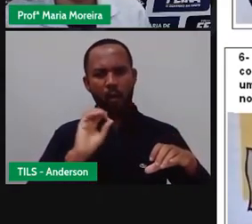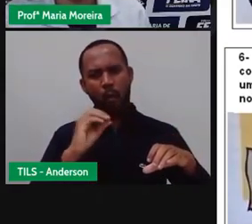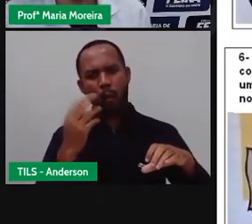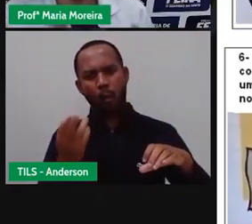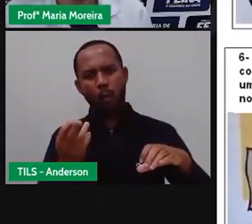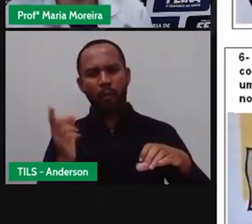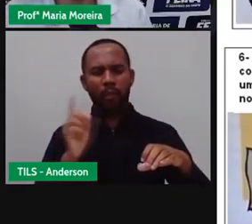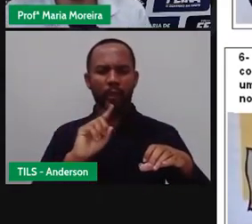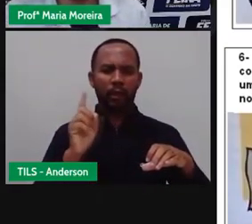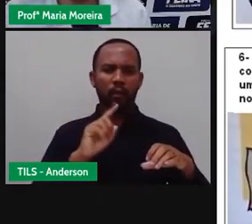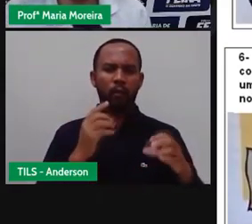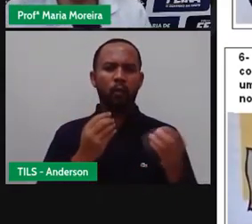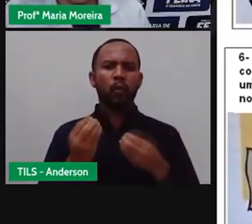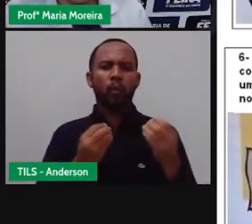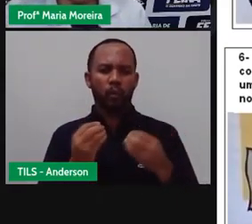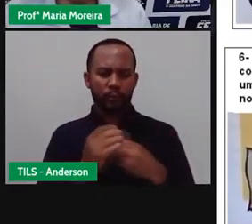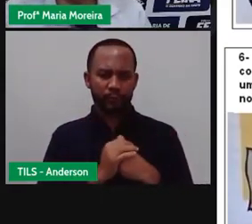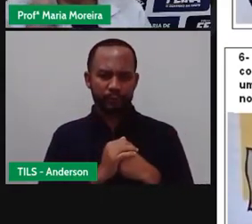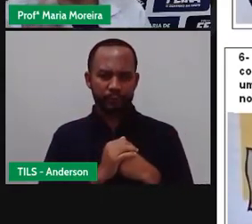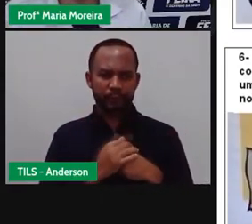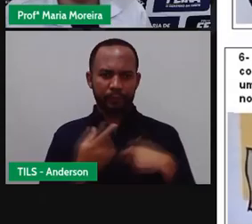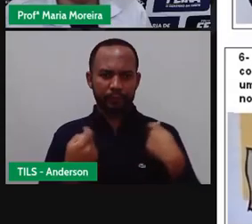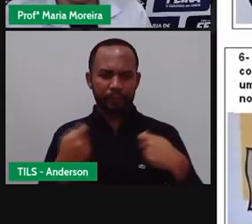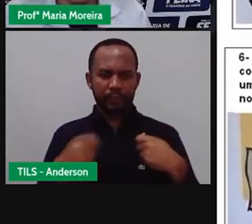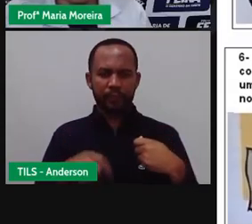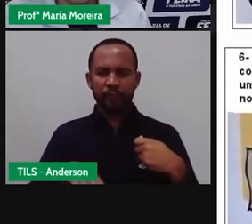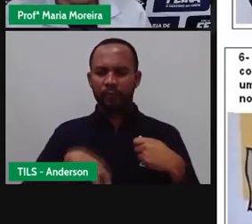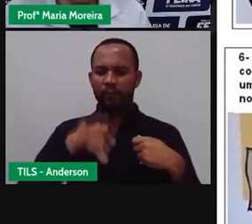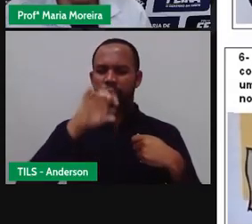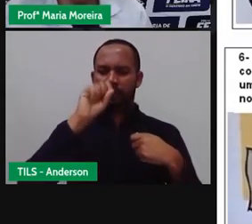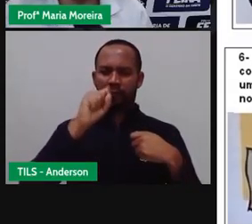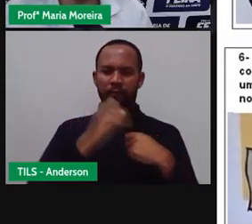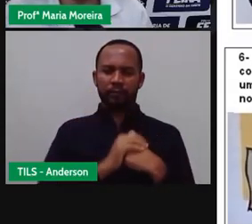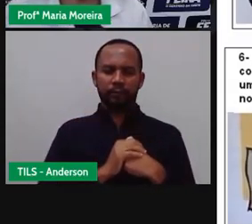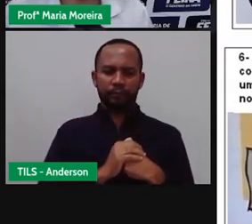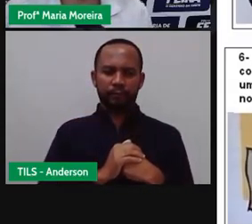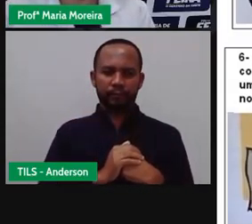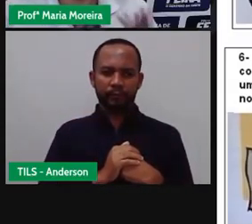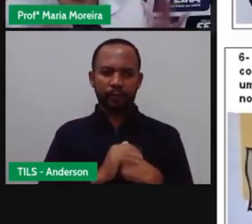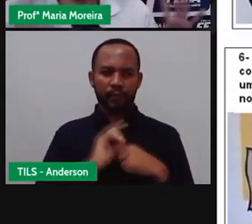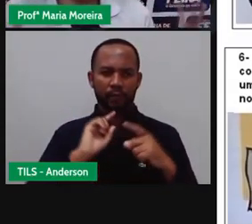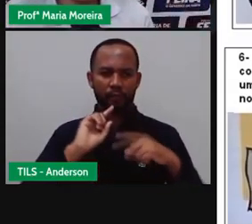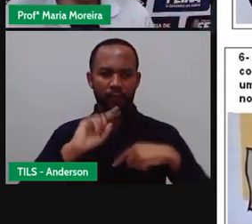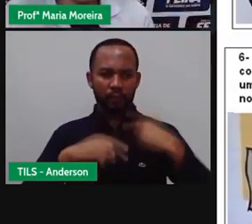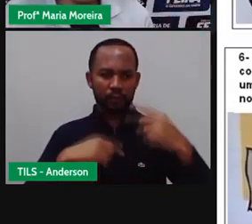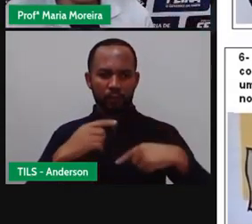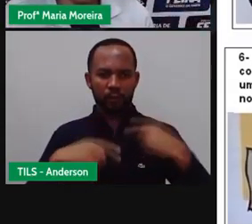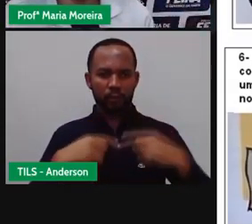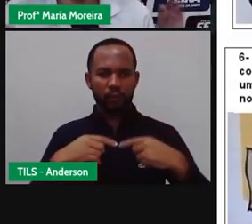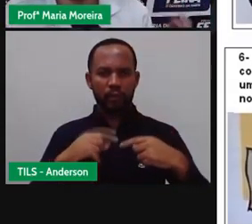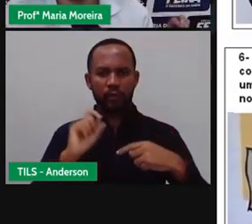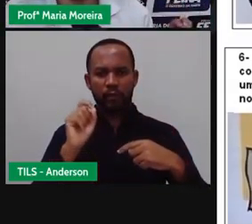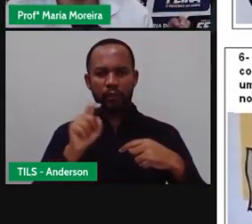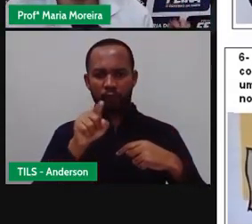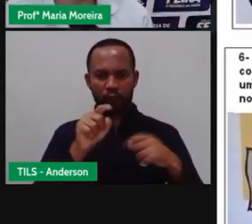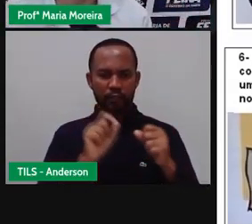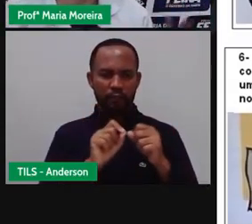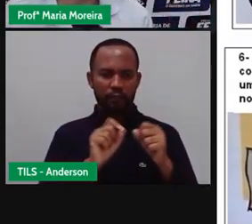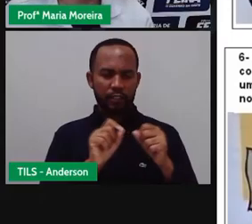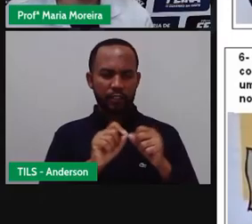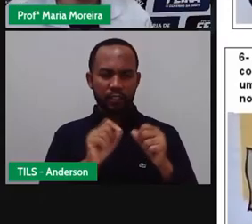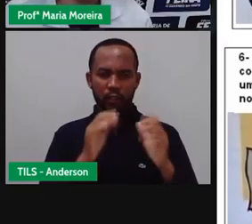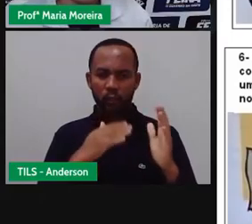precisam do quê? Respirar. Elas precisam do ar para respirar. Bom, depois que você fizer tudo isso, pronto. Né?